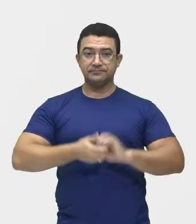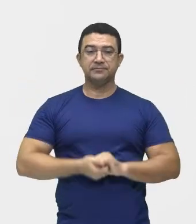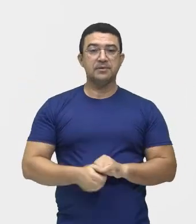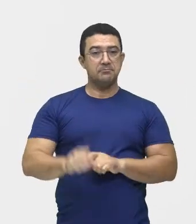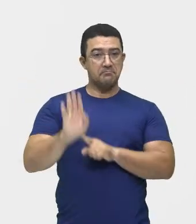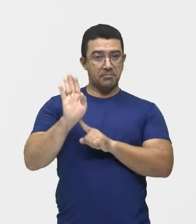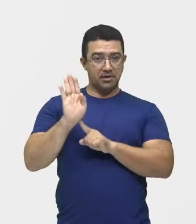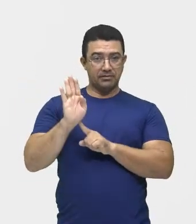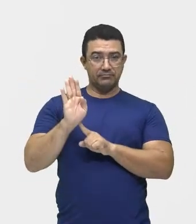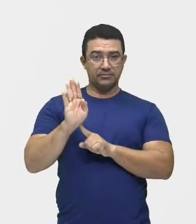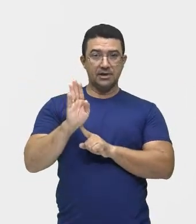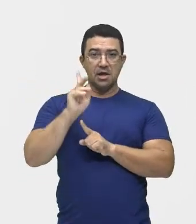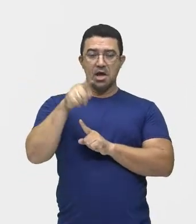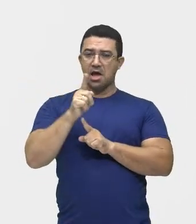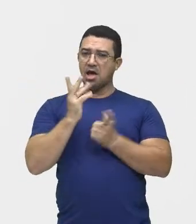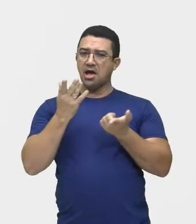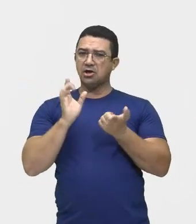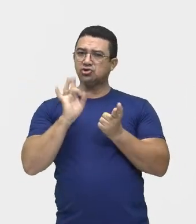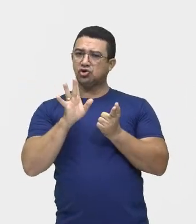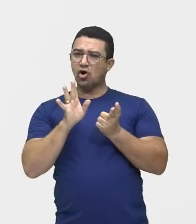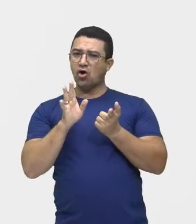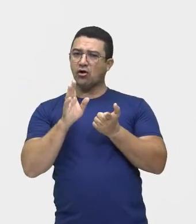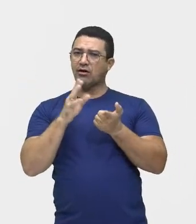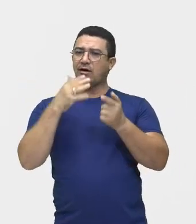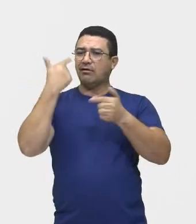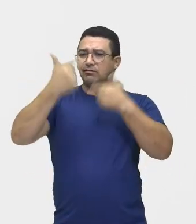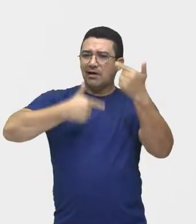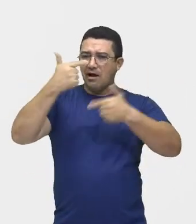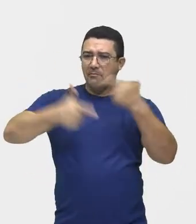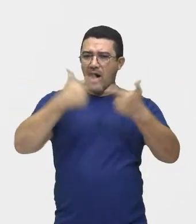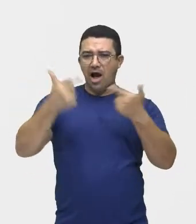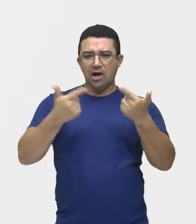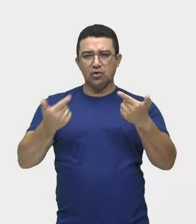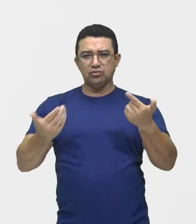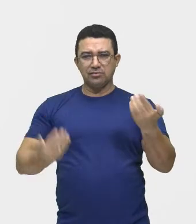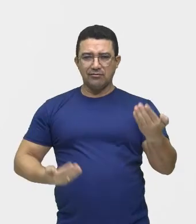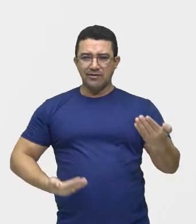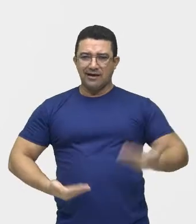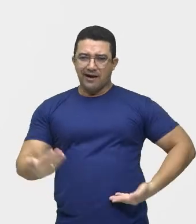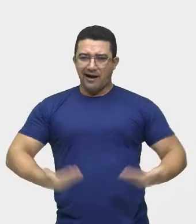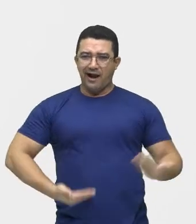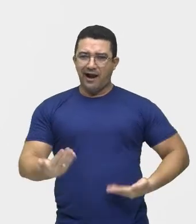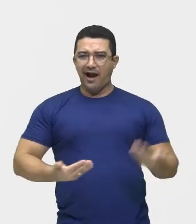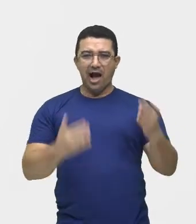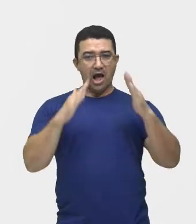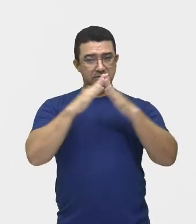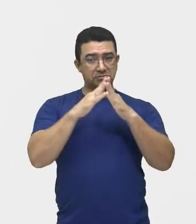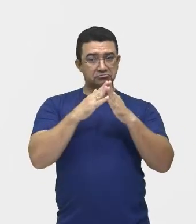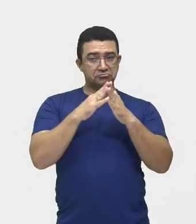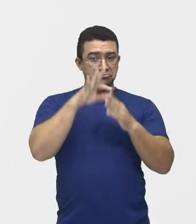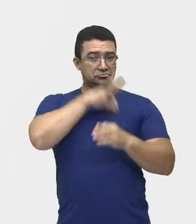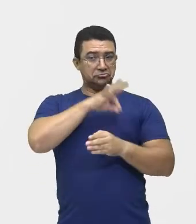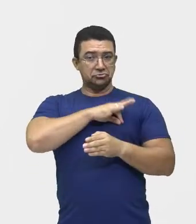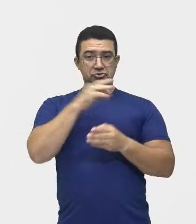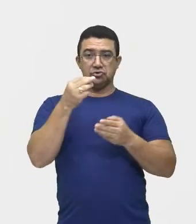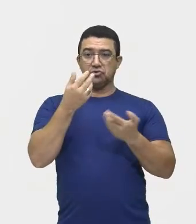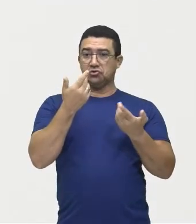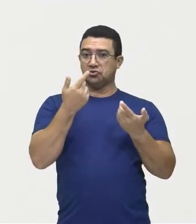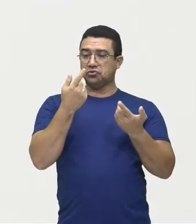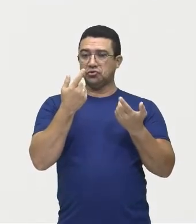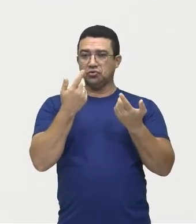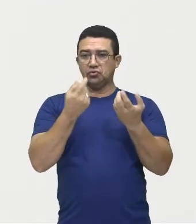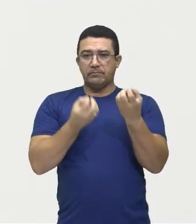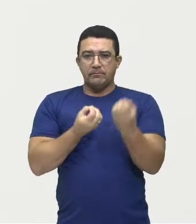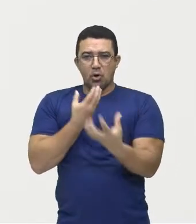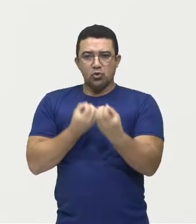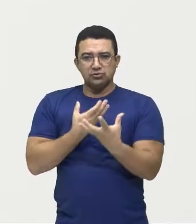Opção B, era restrito à atividade doméstica sem produtividade alguma. Será que não tinha produtividade alguma? Será que é